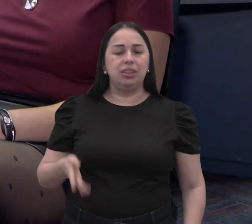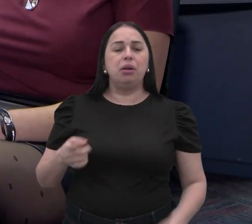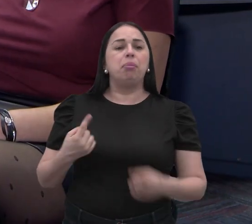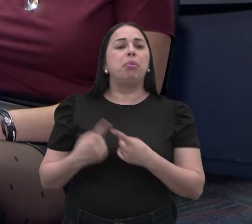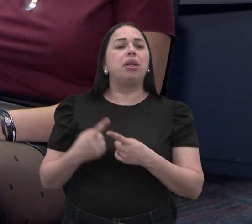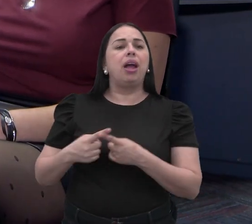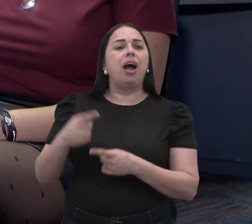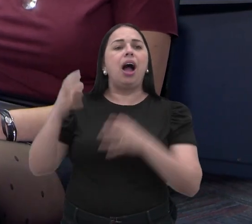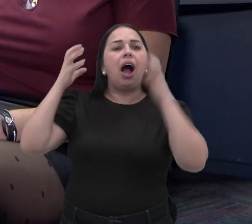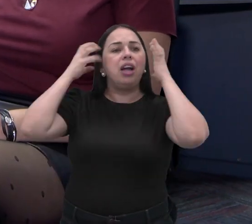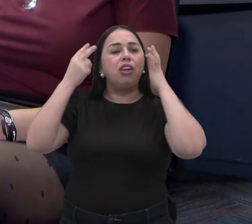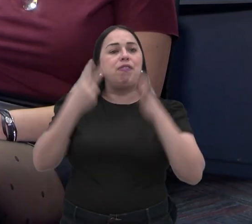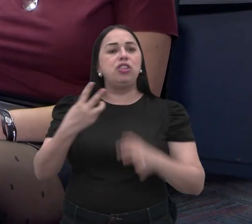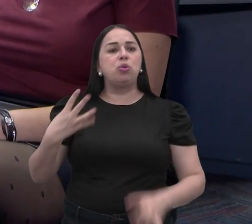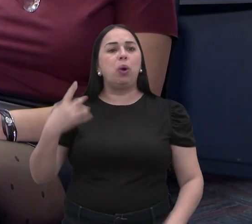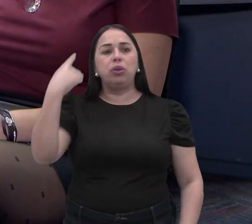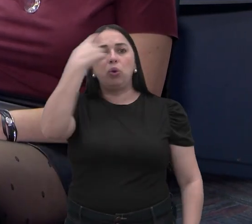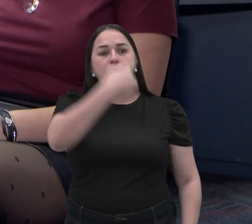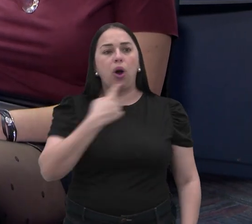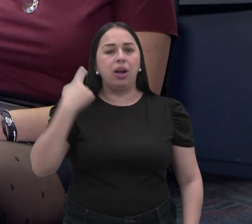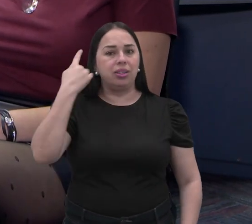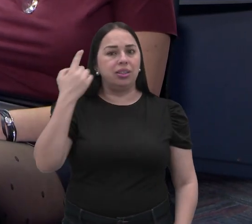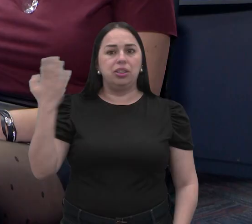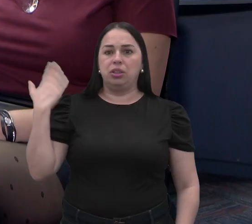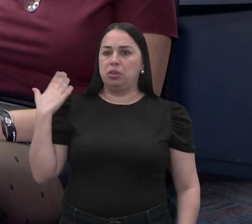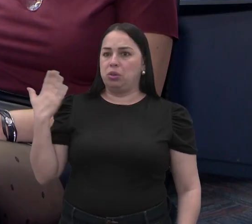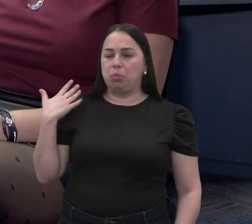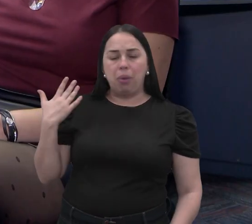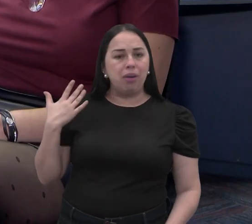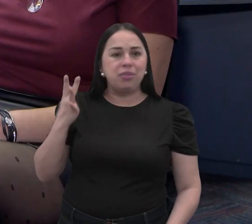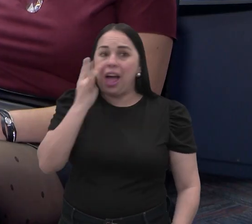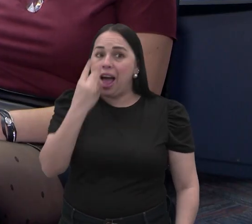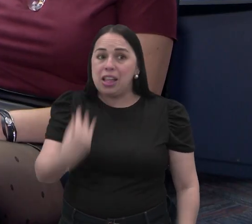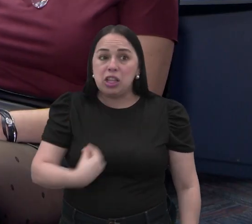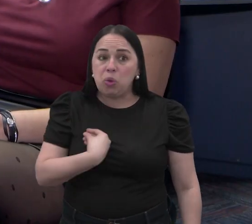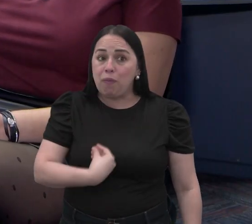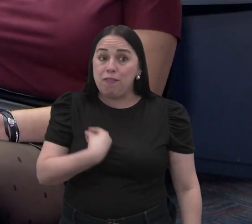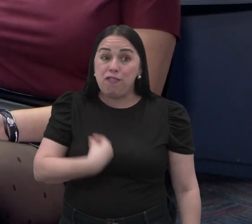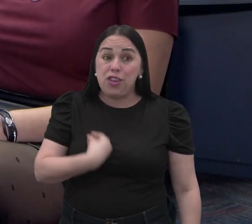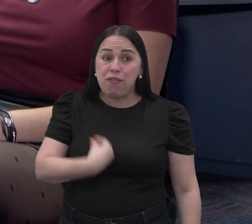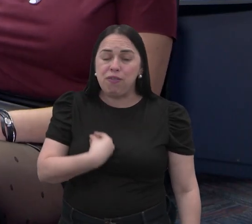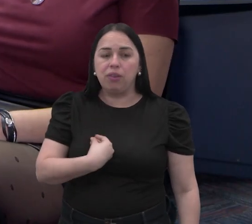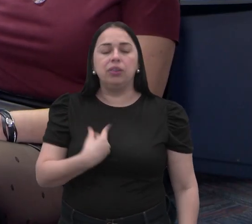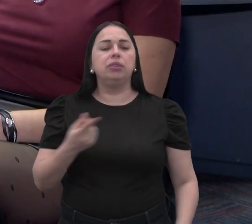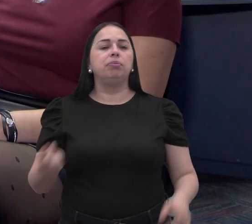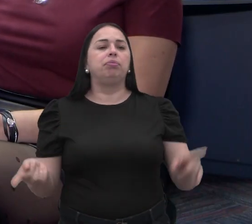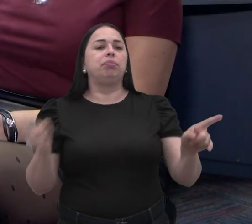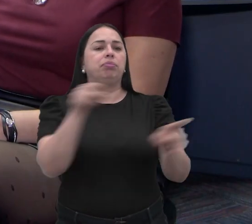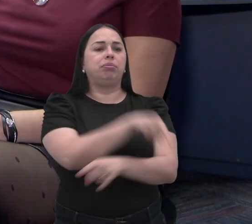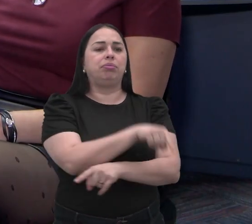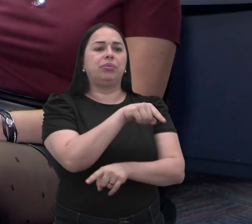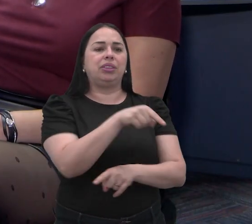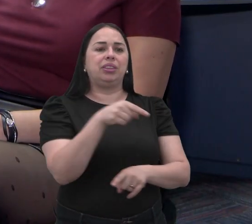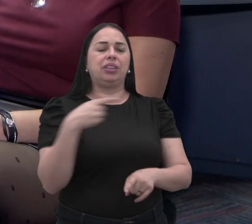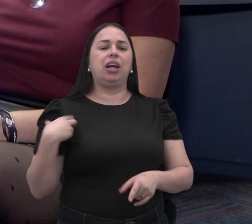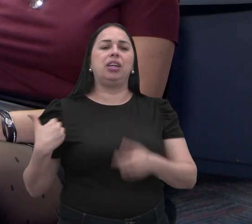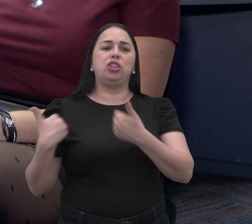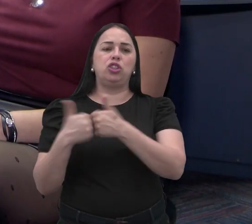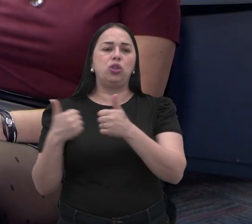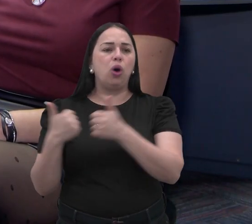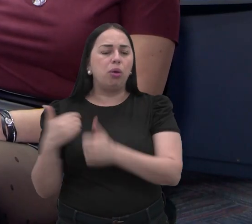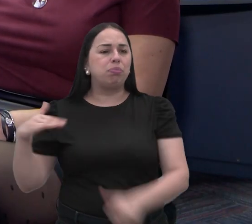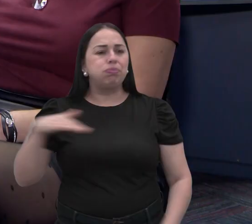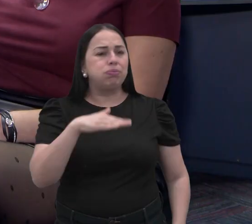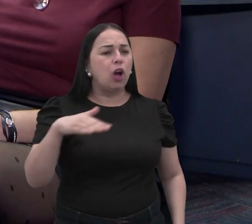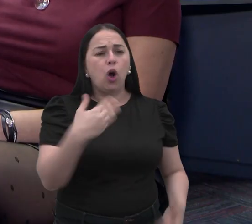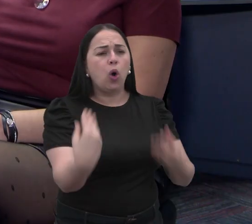é 24 horas, naquela época ainda não tinha playback, né? Era tudo ao vivo. Ao vivo. E aí você ia de